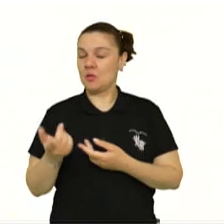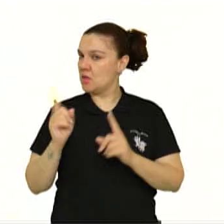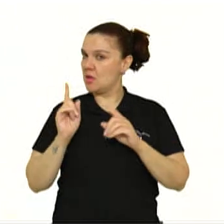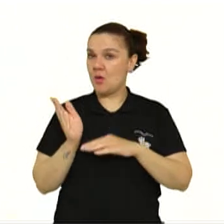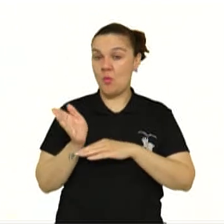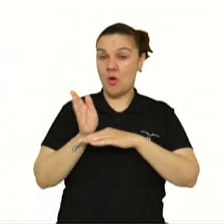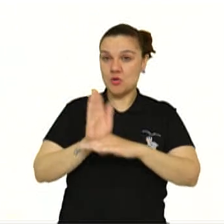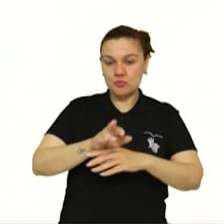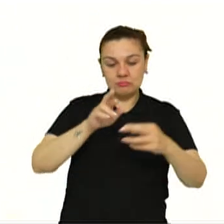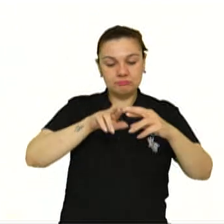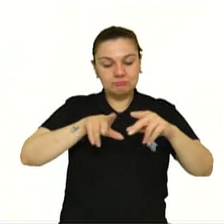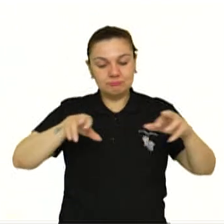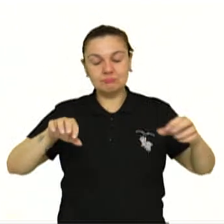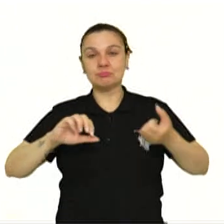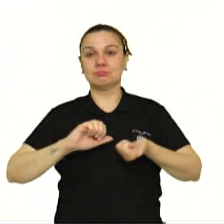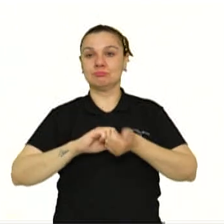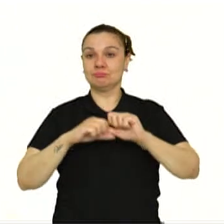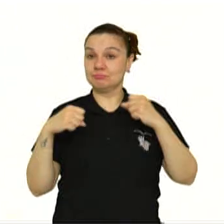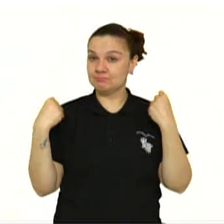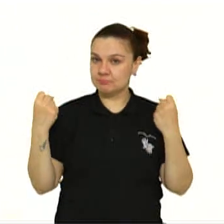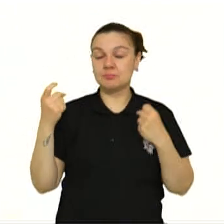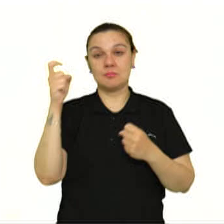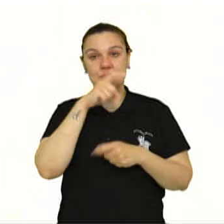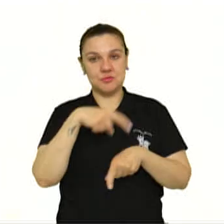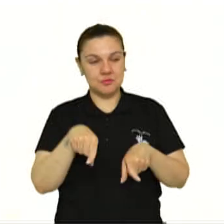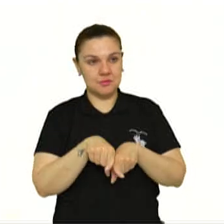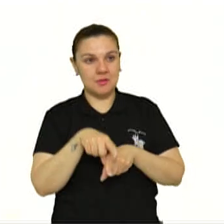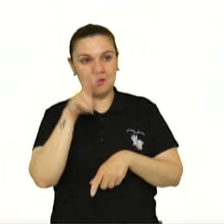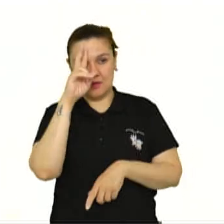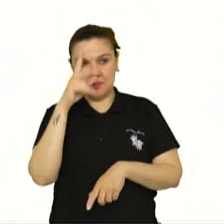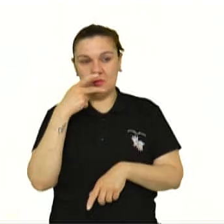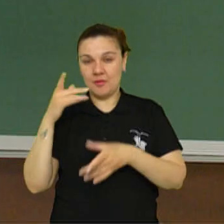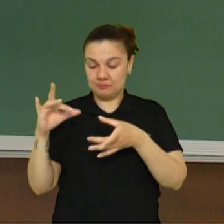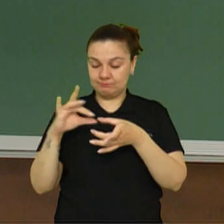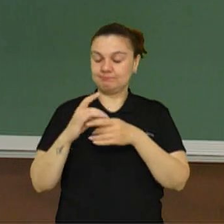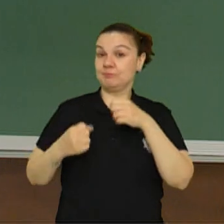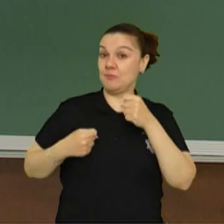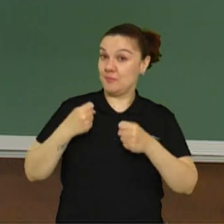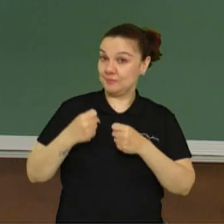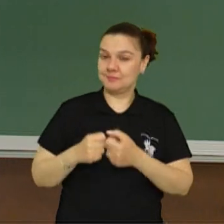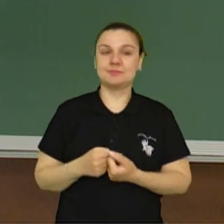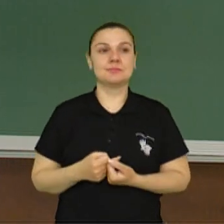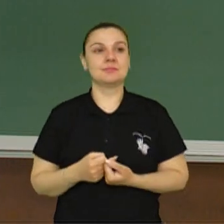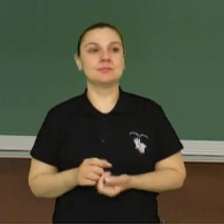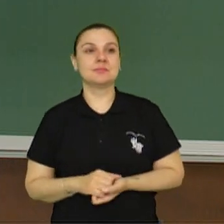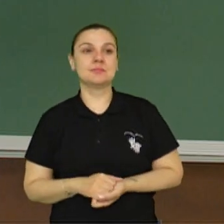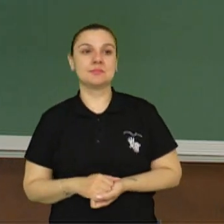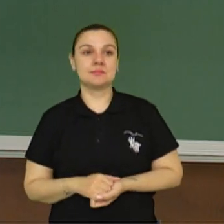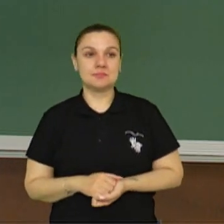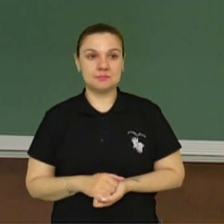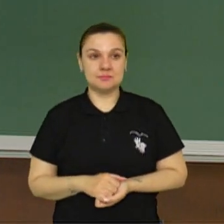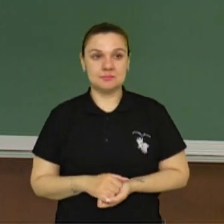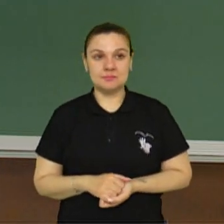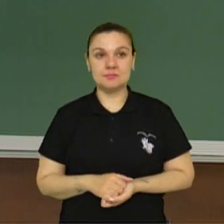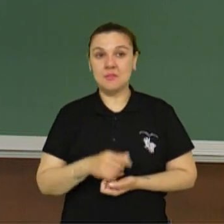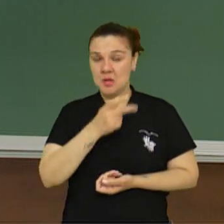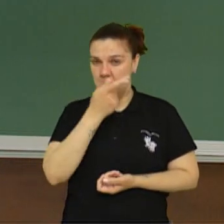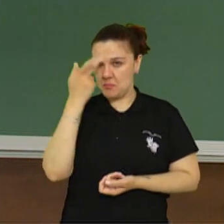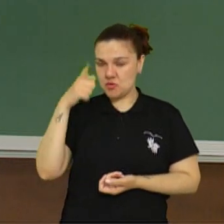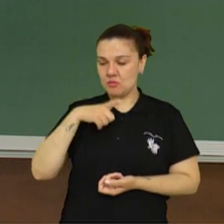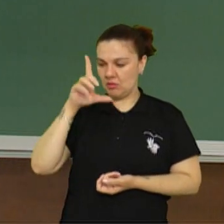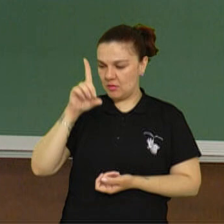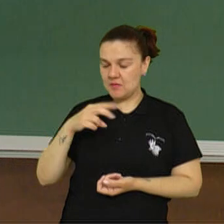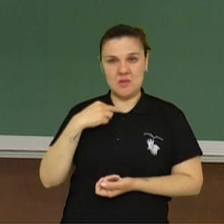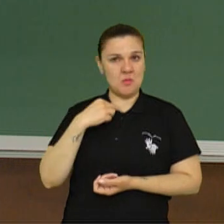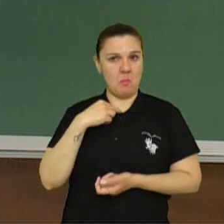Não auxilia em outras atividades físicas. Falso também. Lembra que eu falei que ele é aliado na corrida? A corrida? Pessoas com